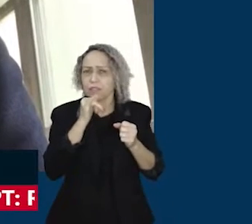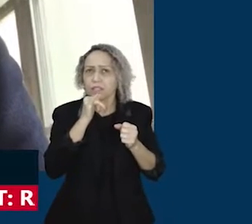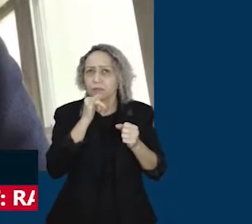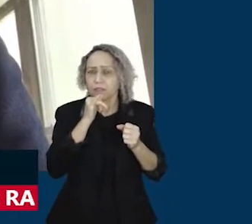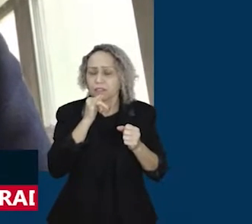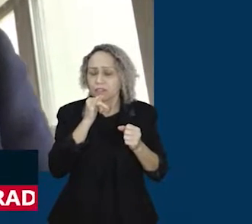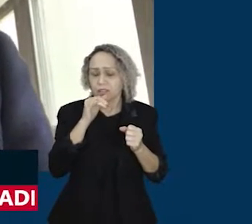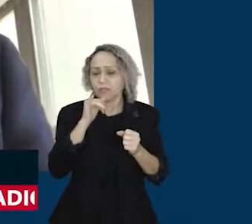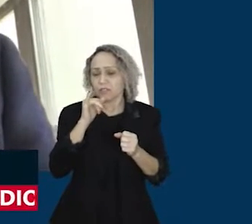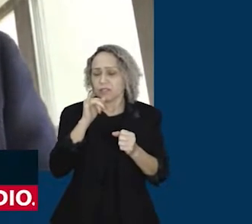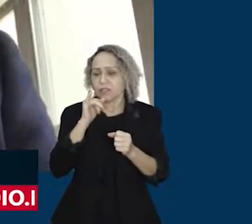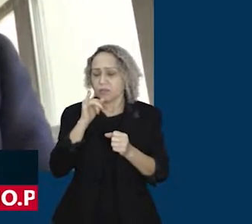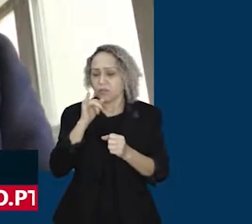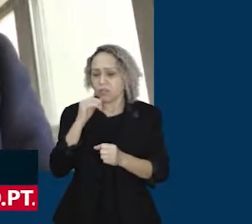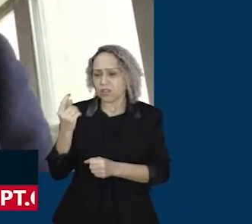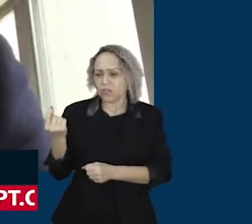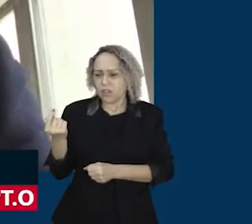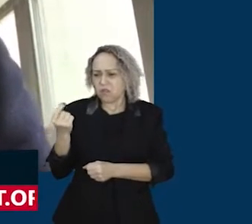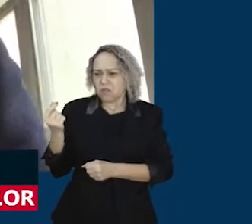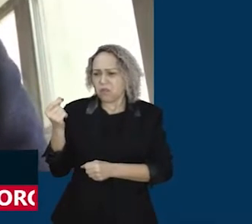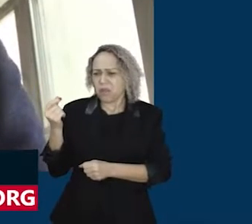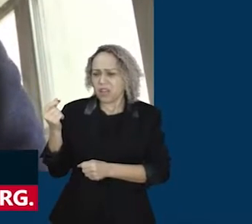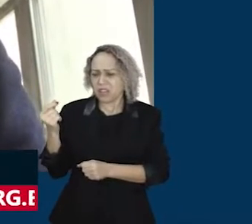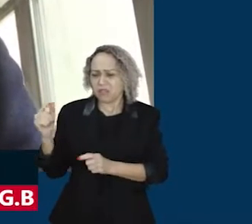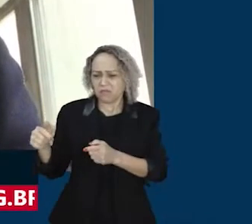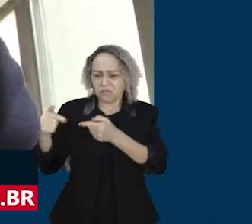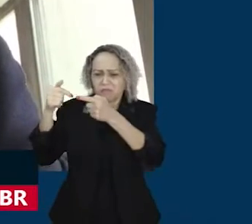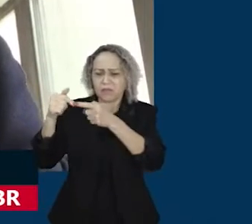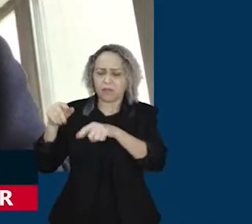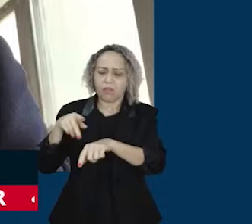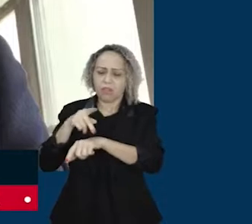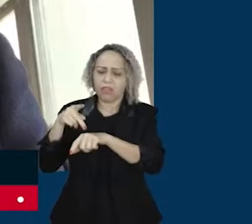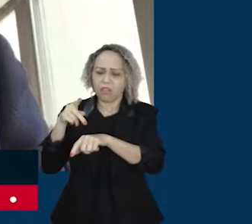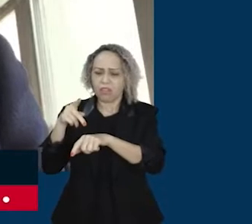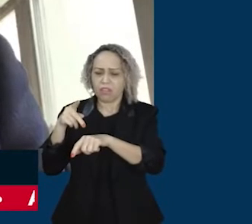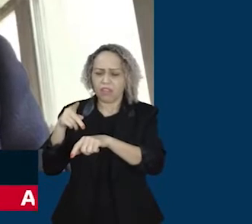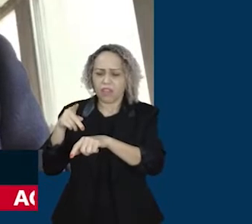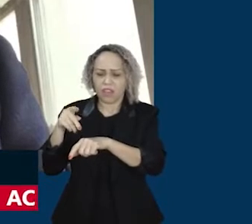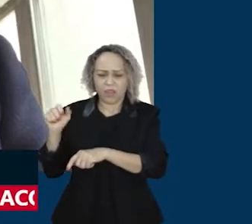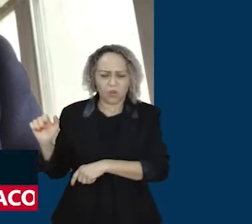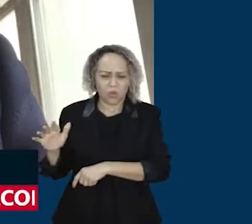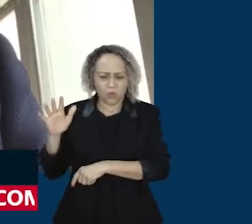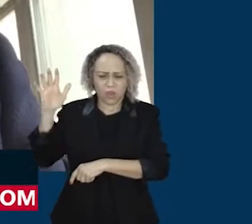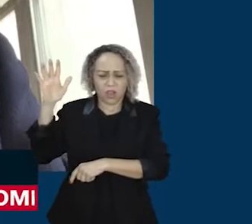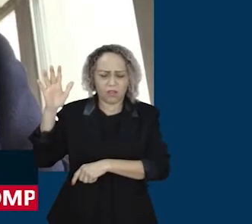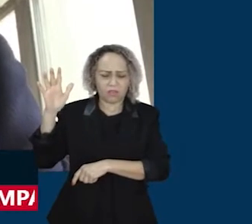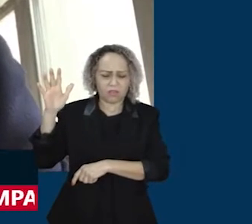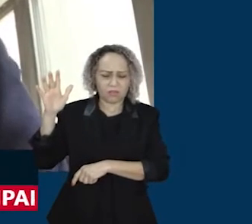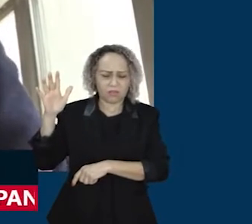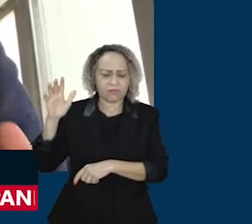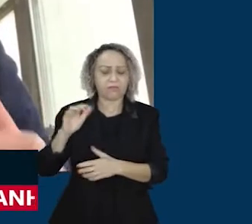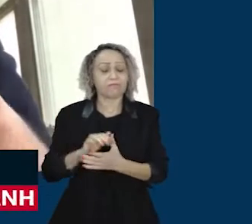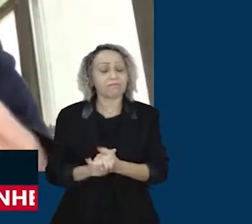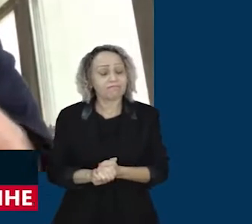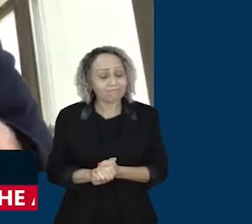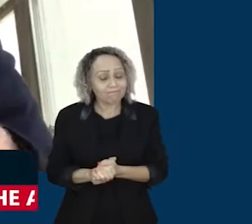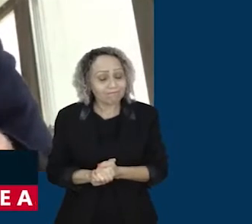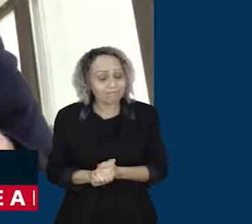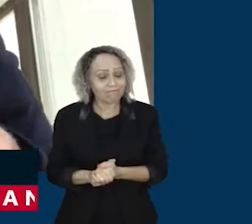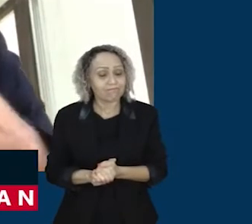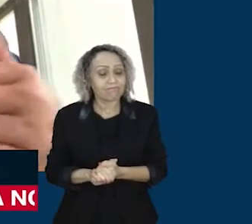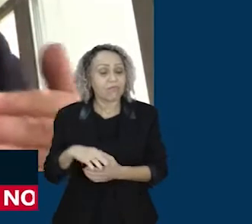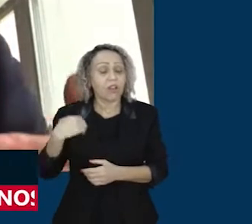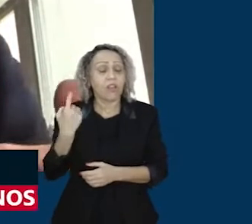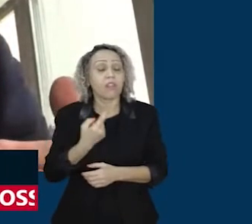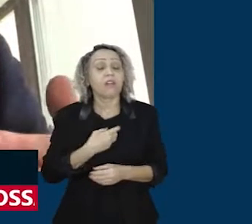do óleo internacional, entra um imposto extra sobre essa exploração e produção. A Inglaterra fez isso. Então, nós estamos propondo